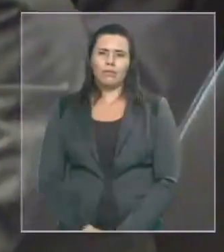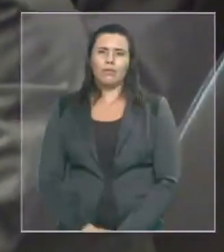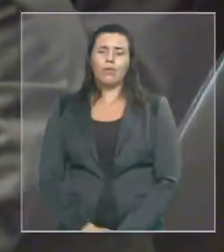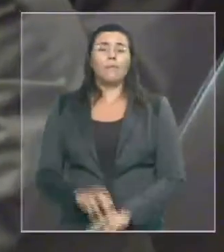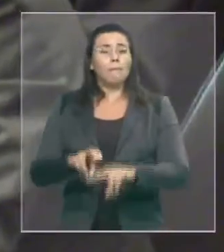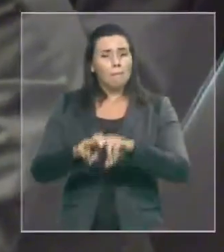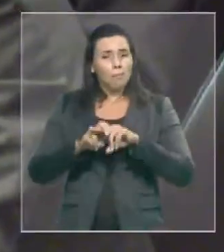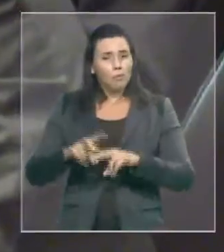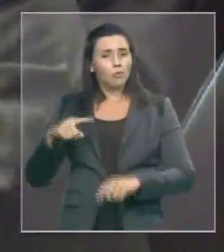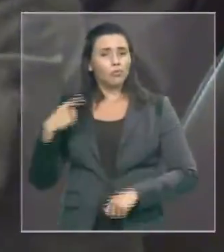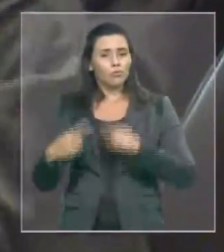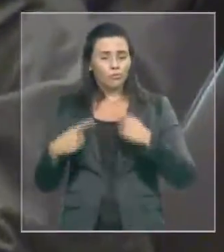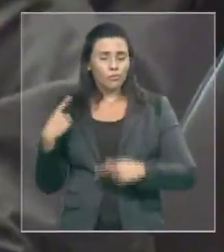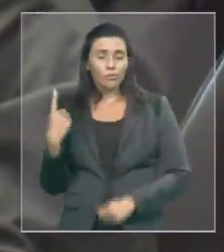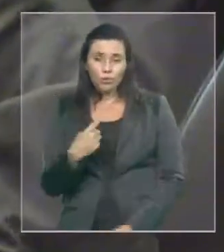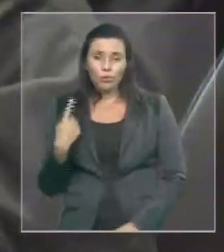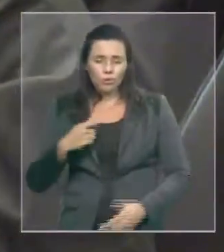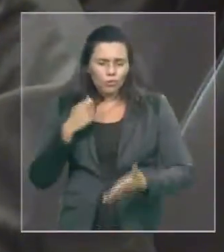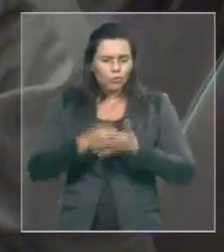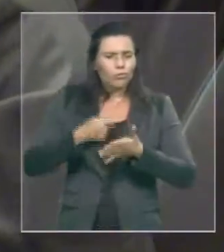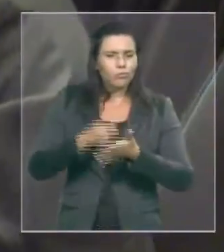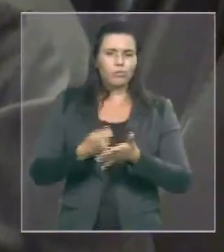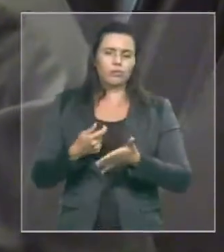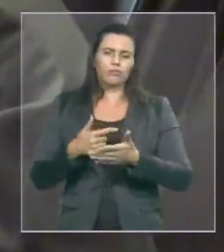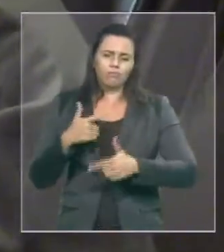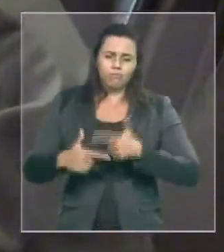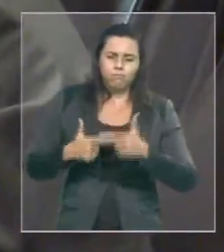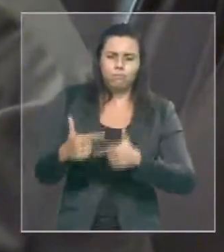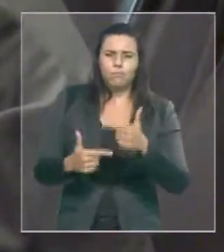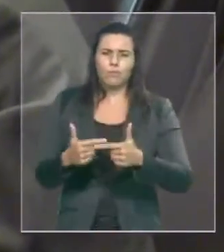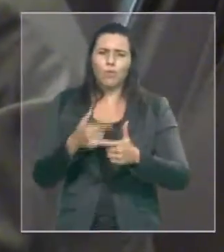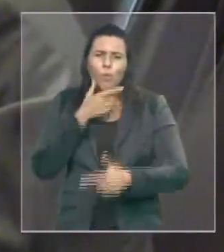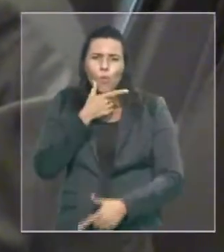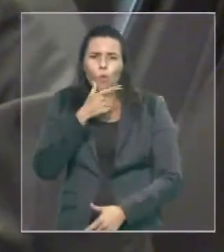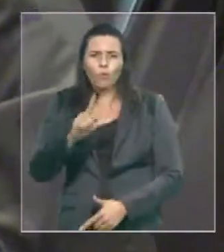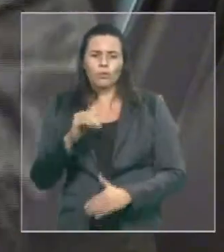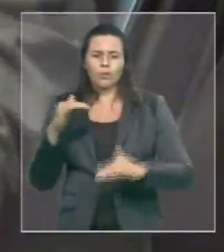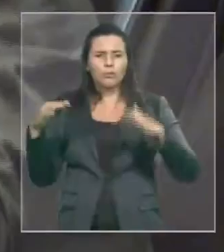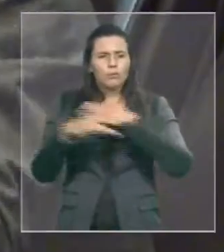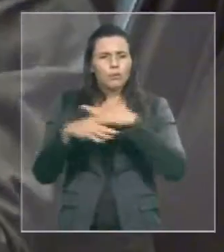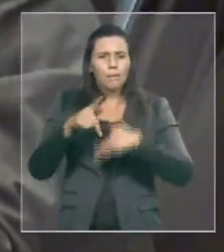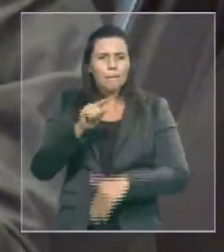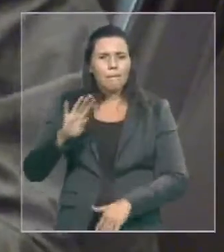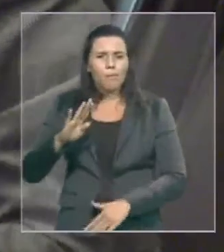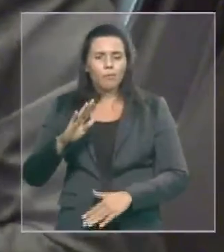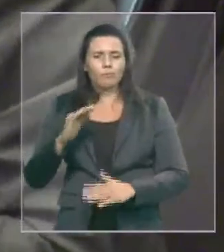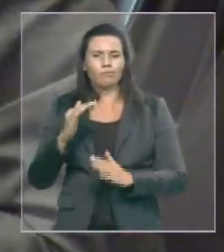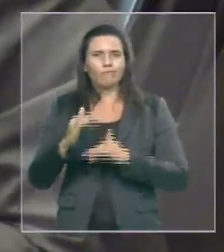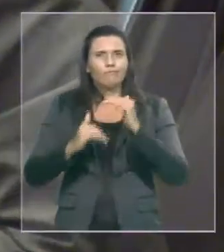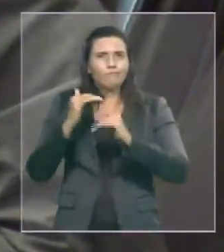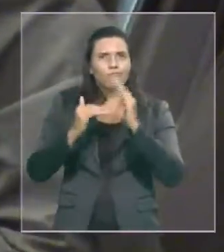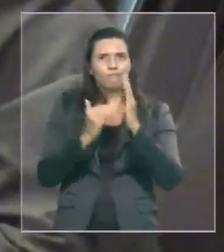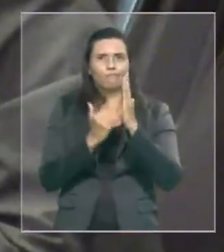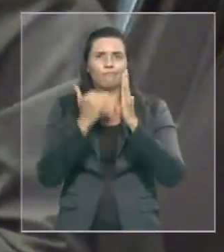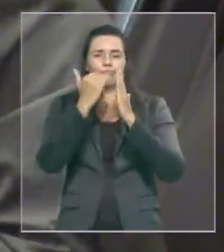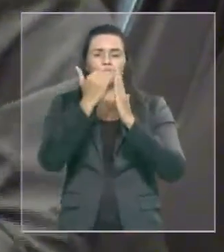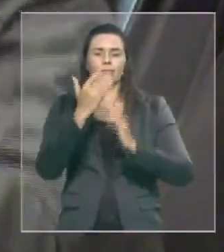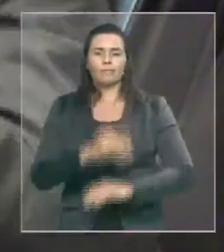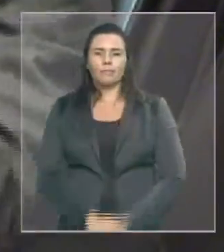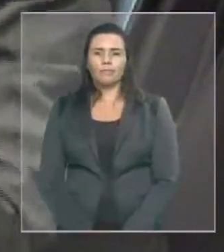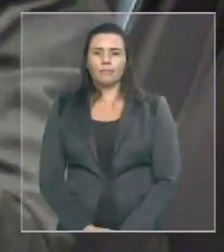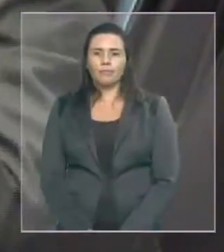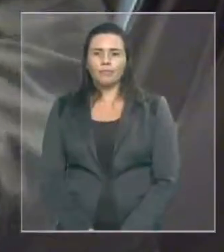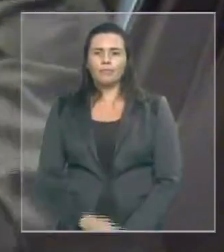melhora. E registre-se, essa melhora, essa licitação, aliás, ela acontece após